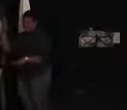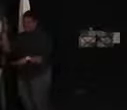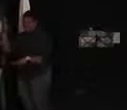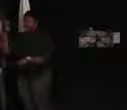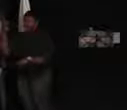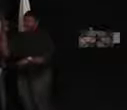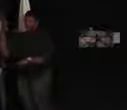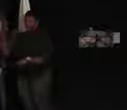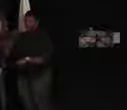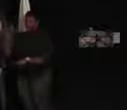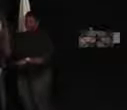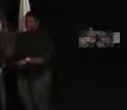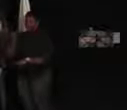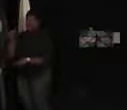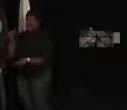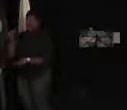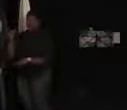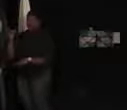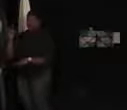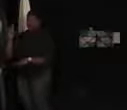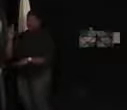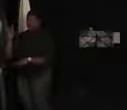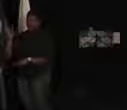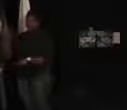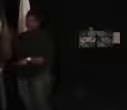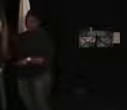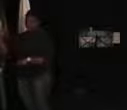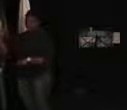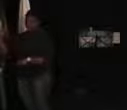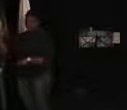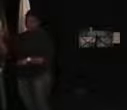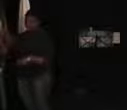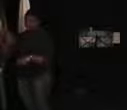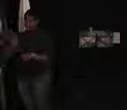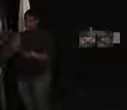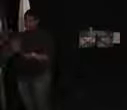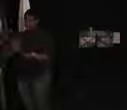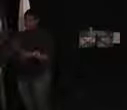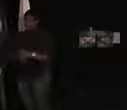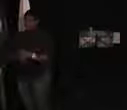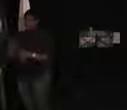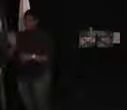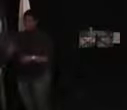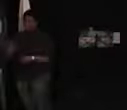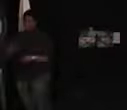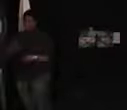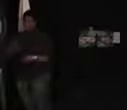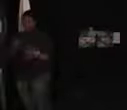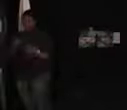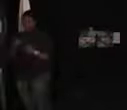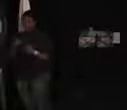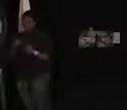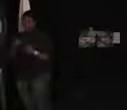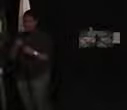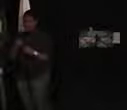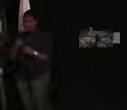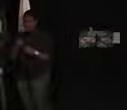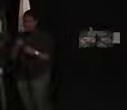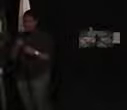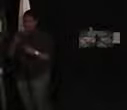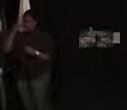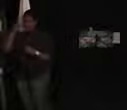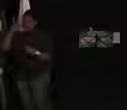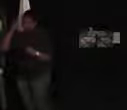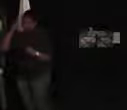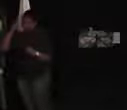uma característica bem marcante no TDA. Então, eu já ouvi relatos assim, de